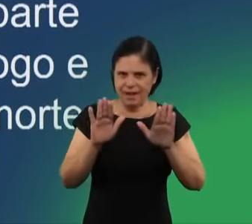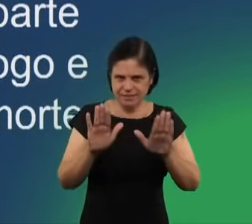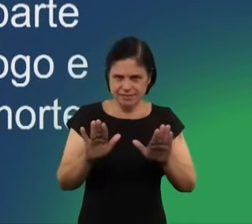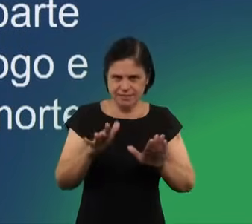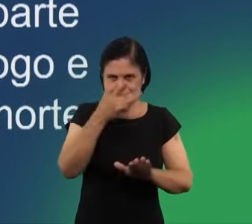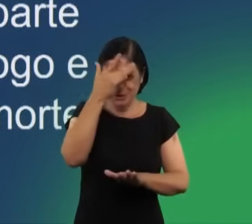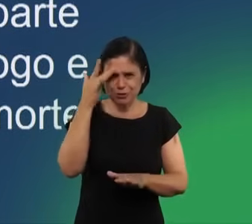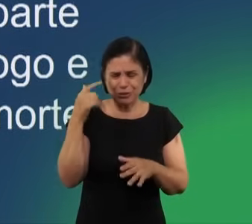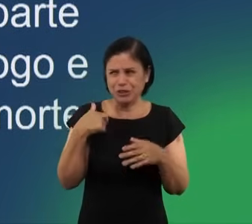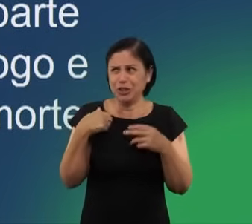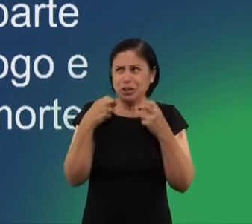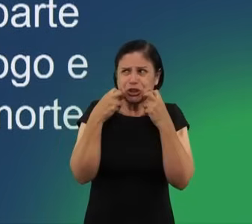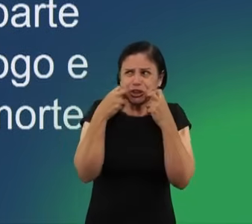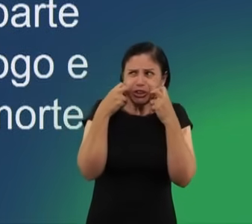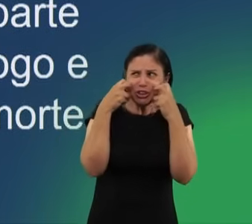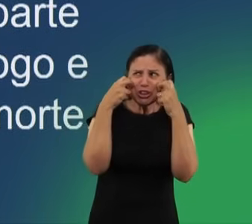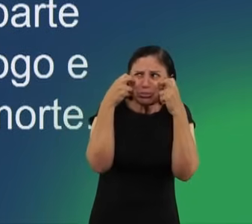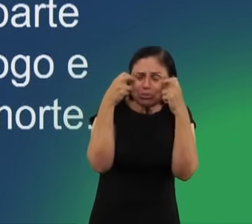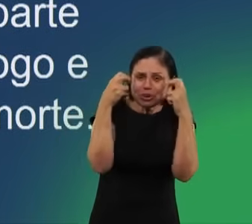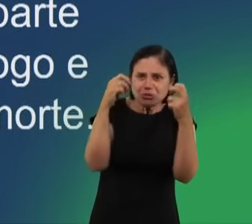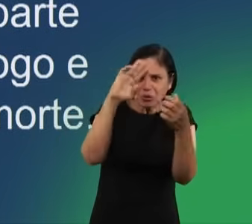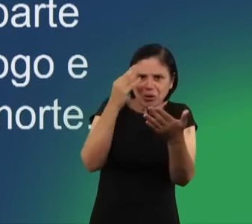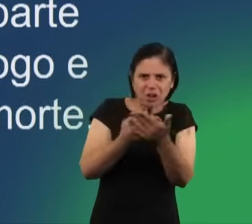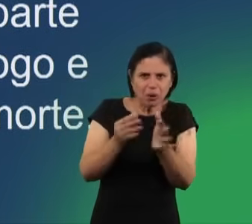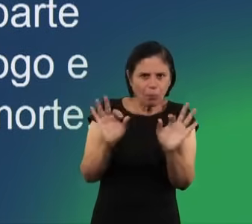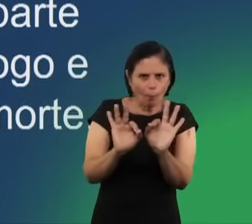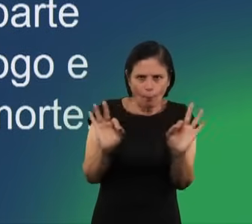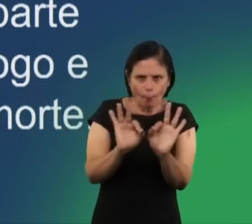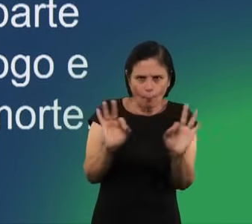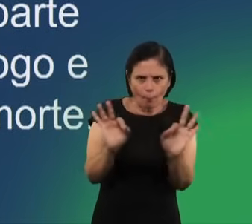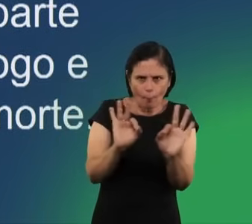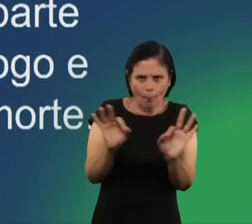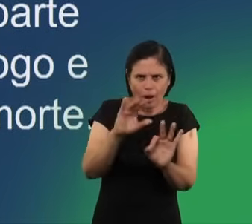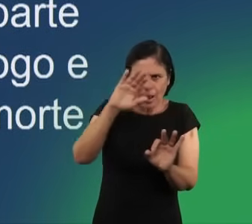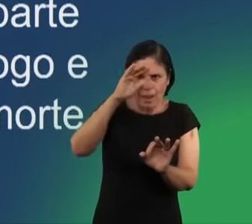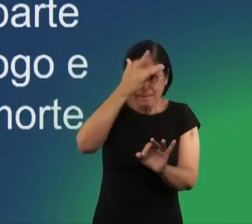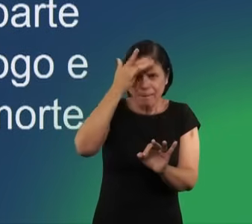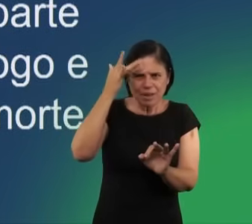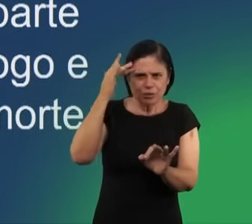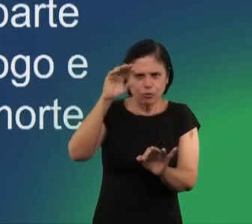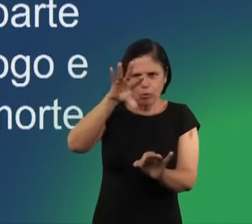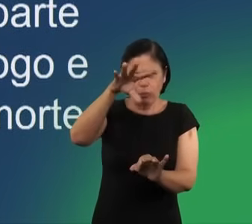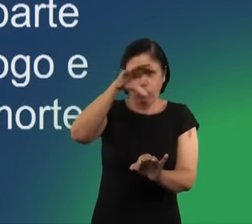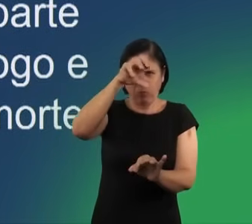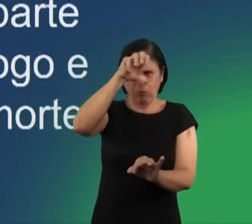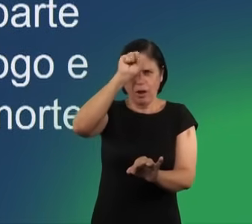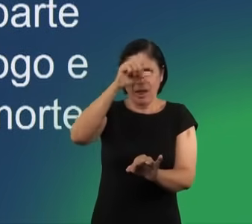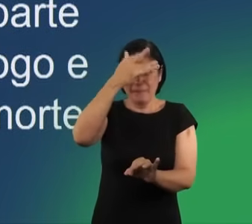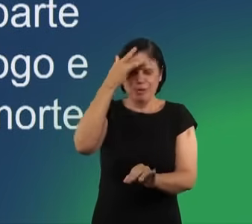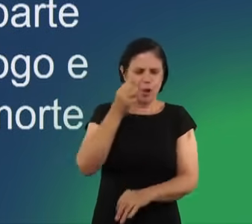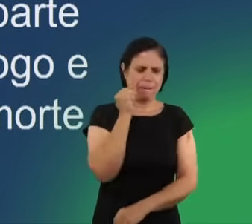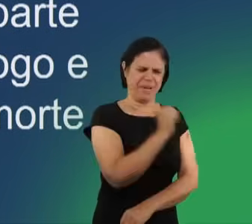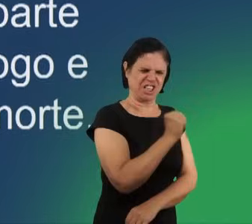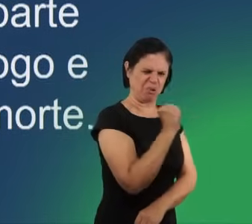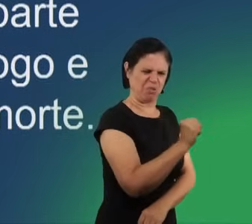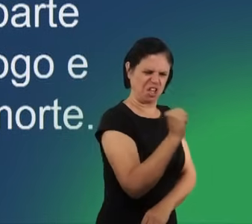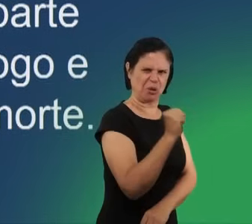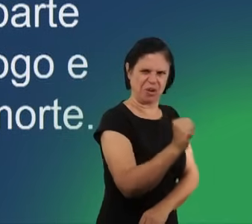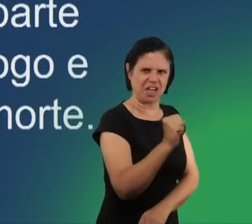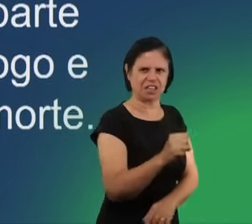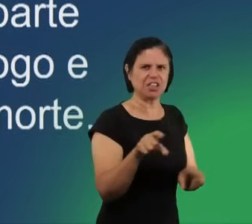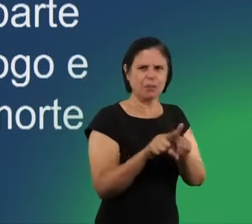aos incrédulos, e aos abomináveis, e aos homicidas, e aos fornicadores, e